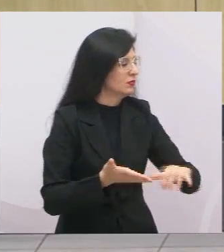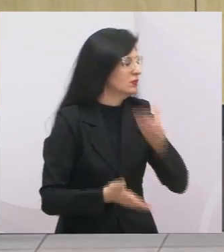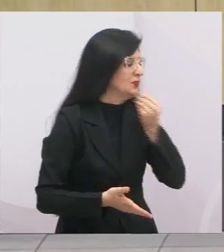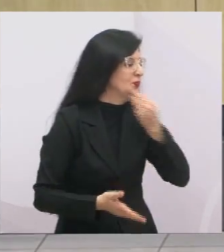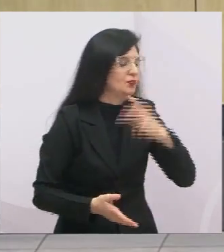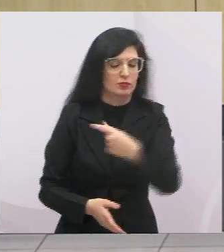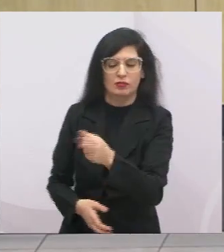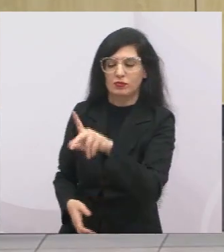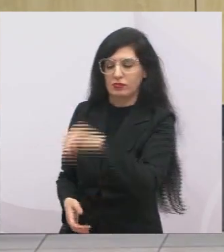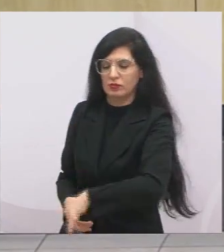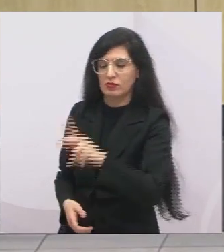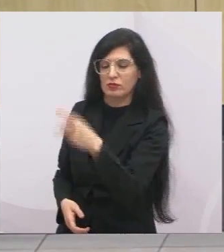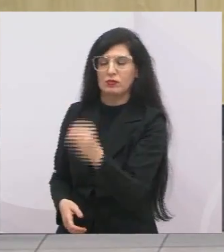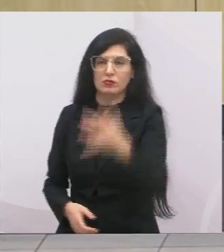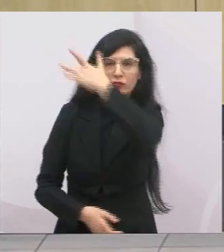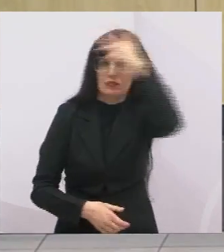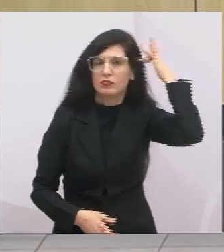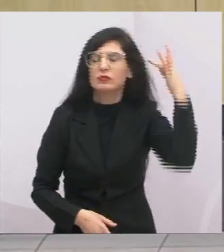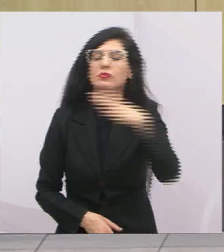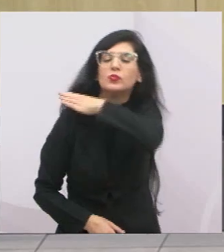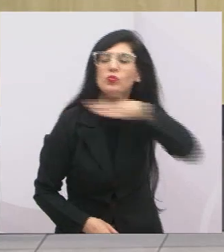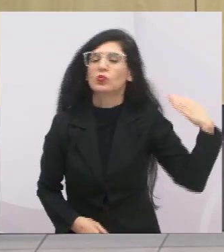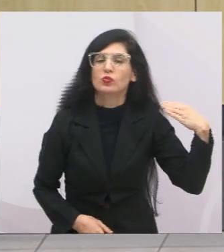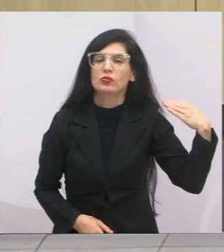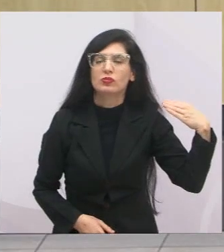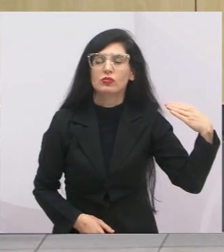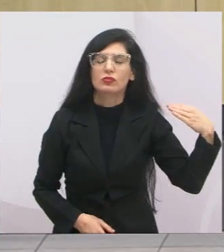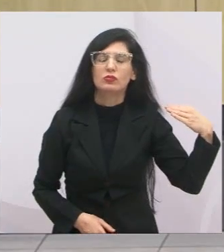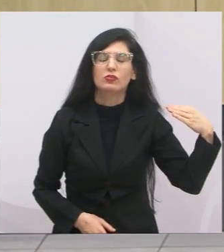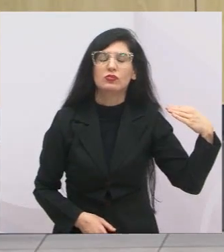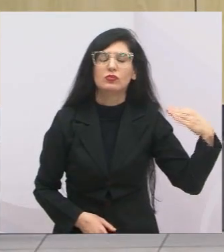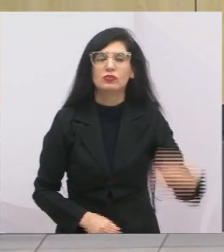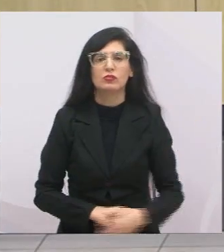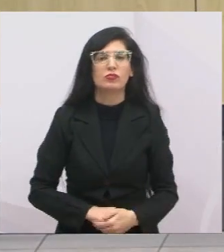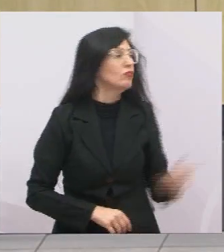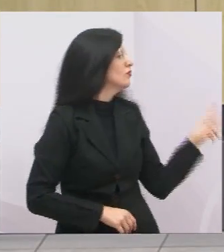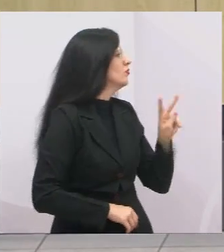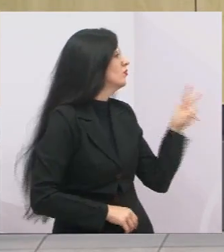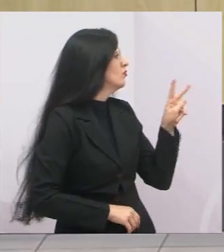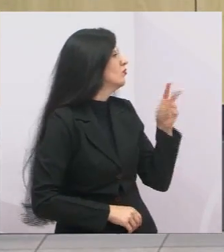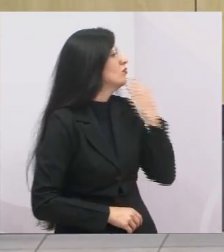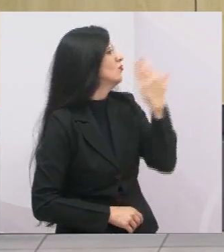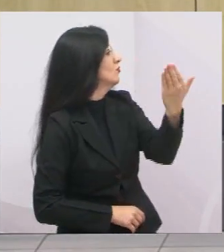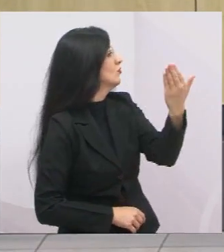faça a leitura dos votos de pesar apresentados pelos senhores vereadores.